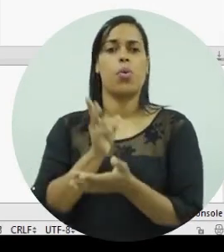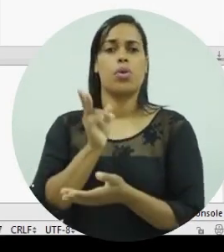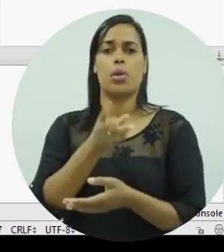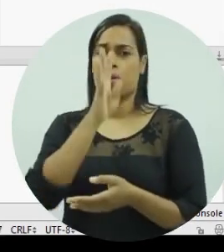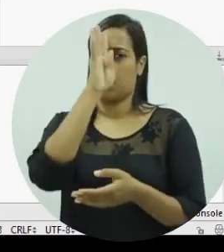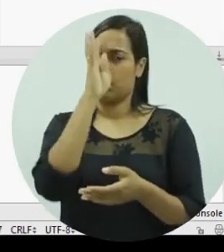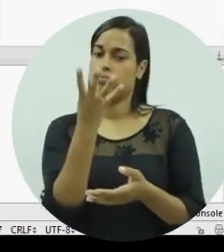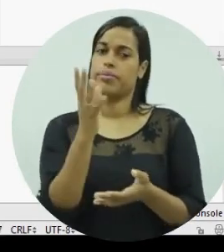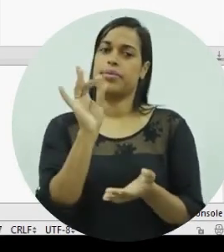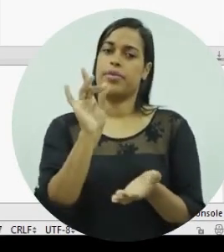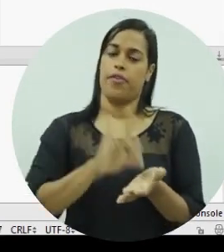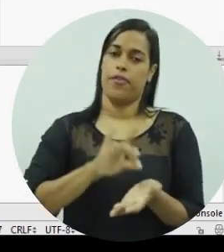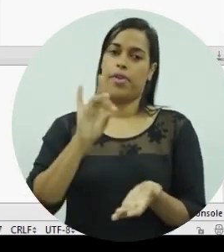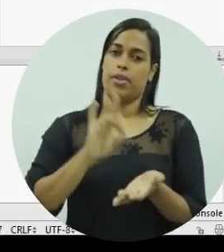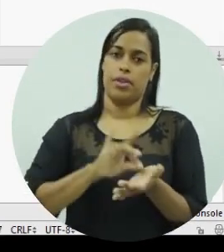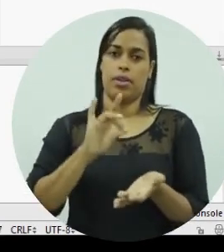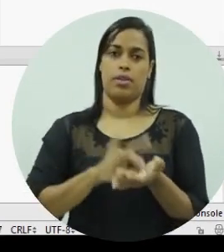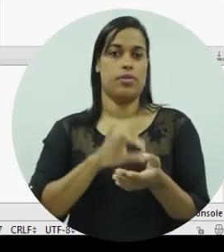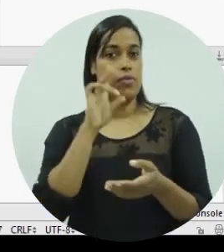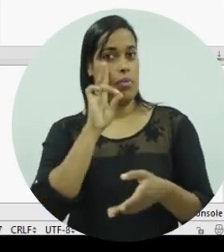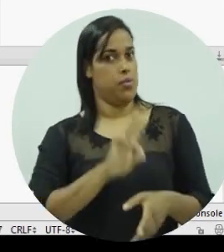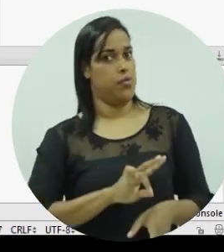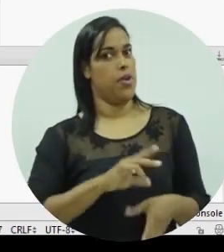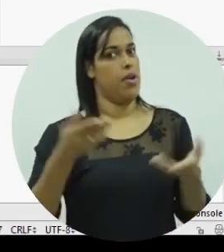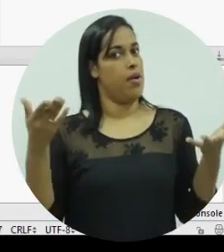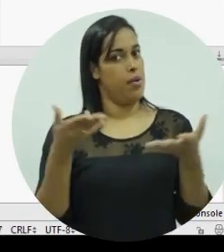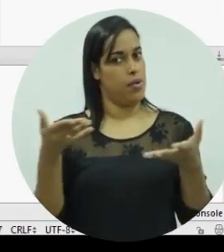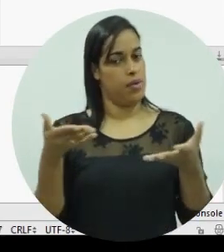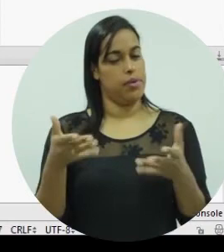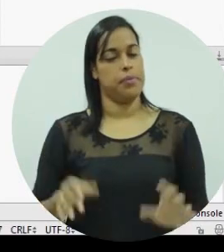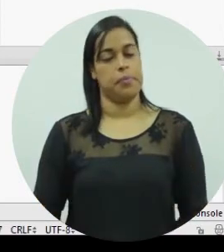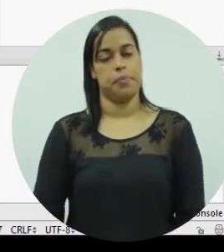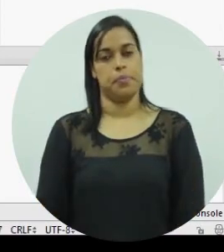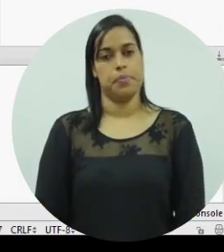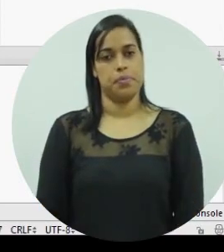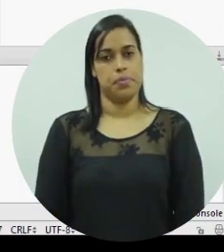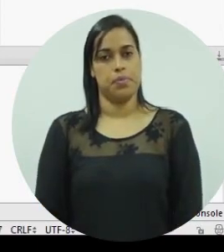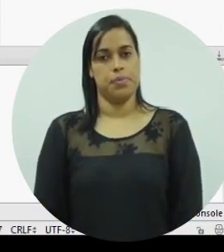expressão é verdade. Vamos ver.